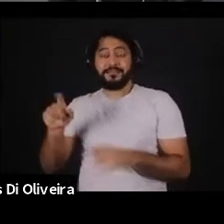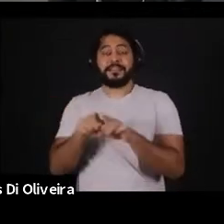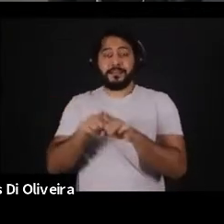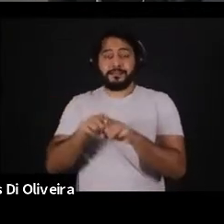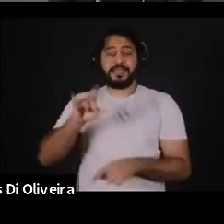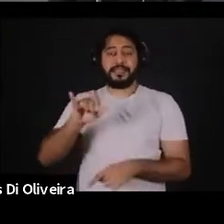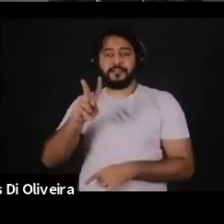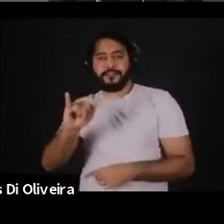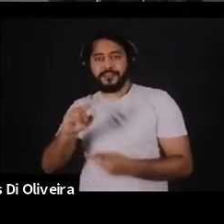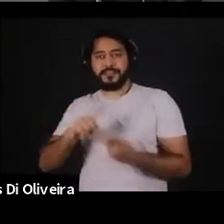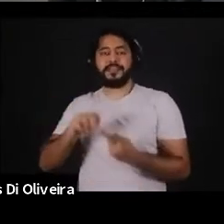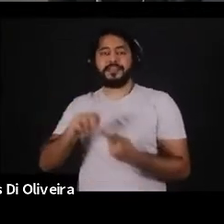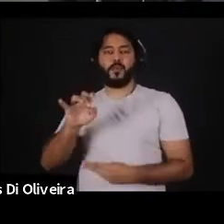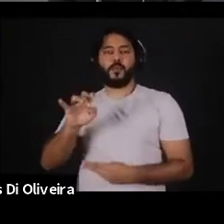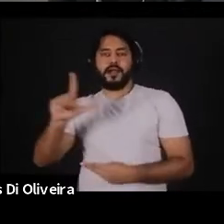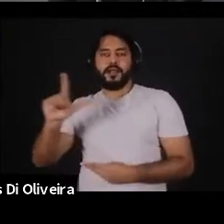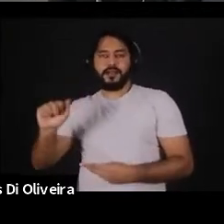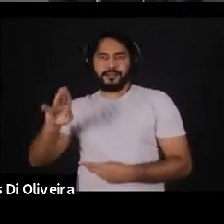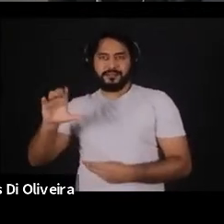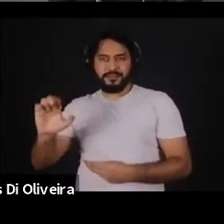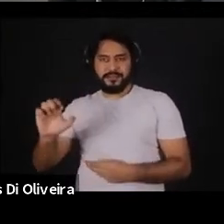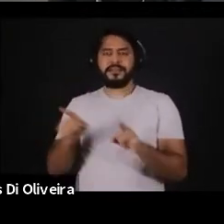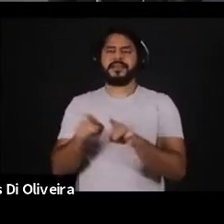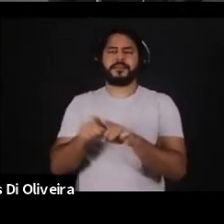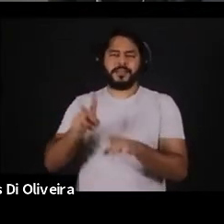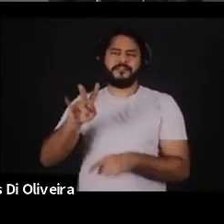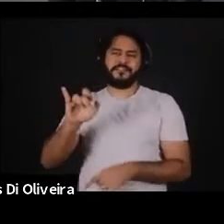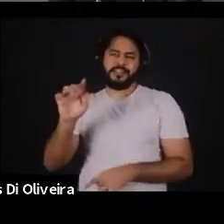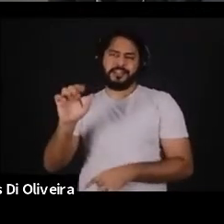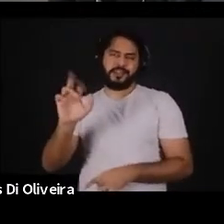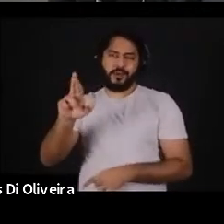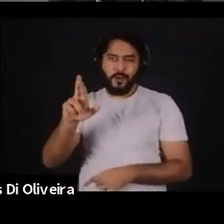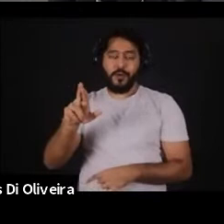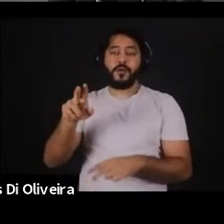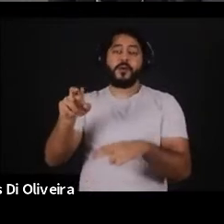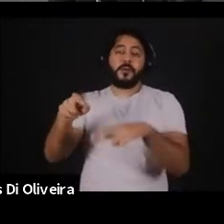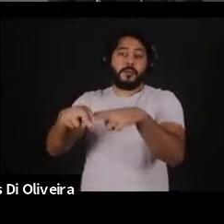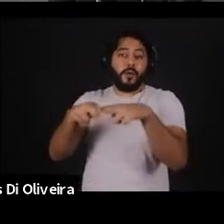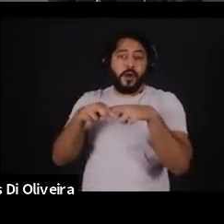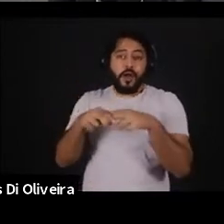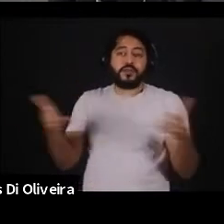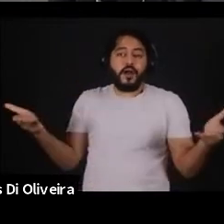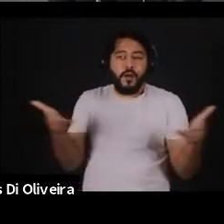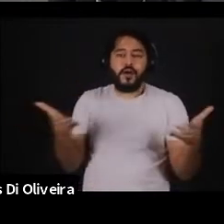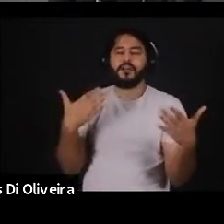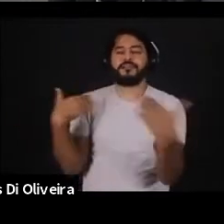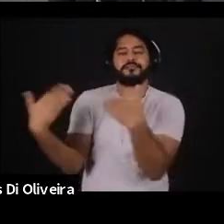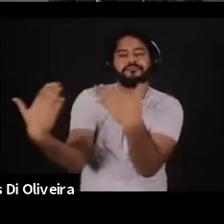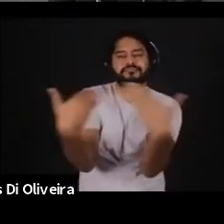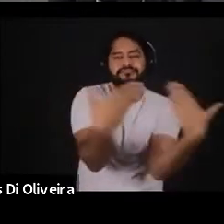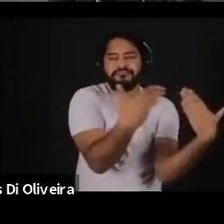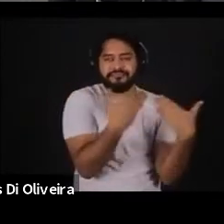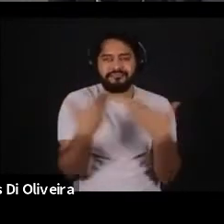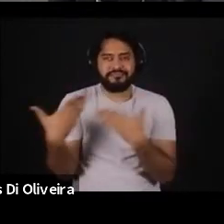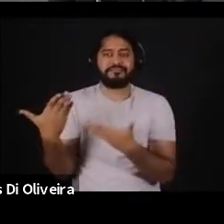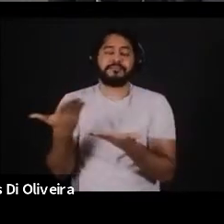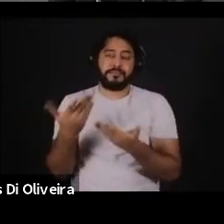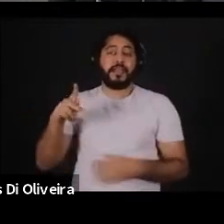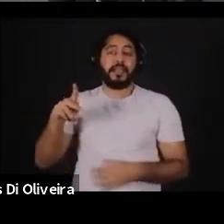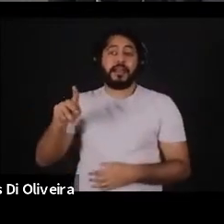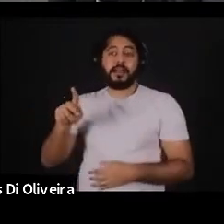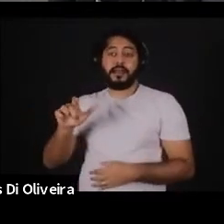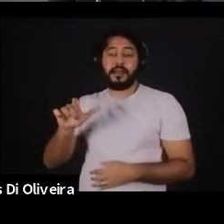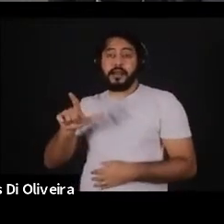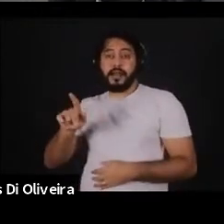Wallace Ferreira e também o Vitor Gorgulho por essa tarde, por essa conversa. O Lepec é professor